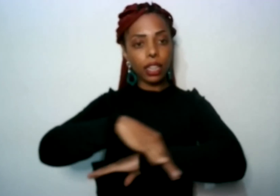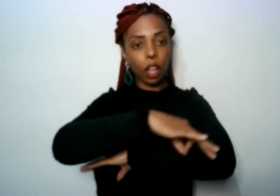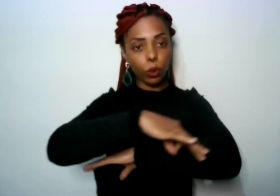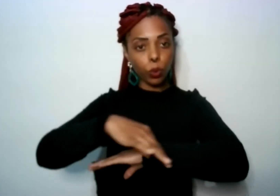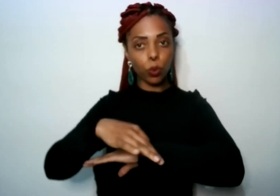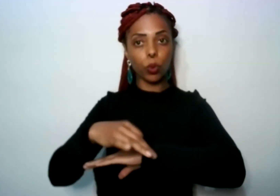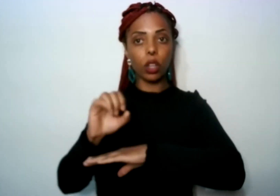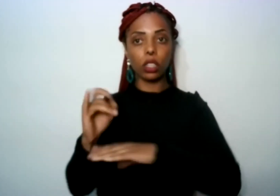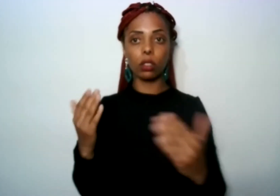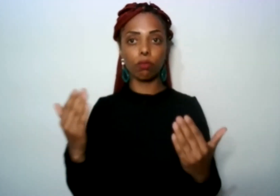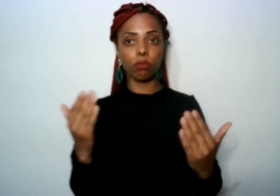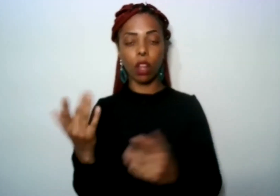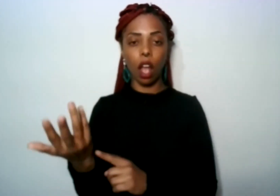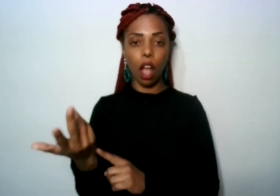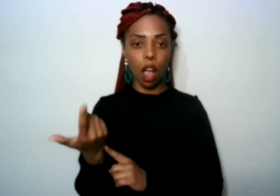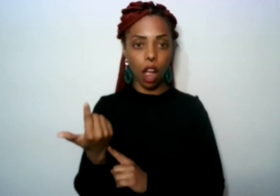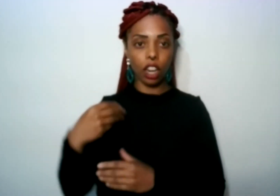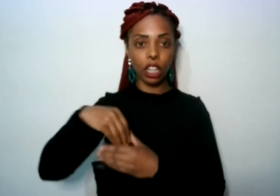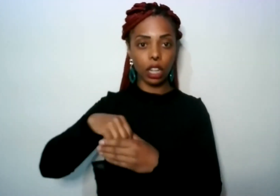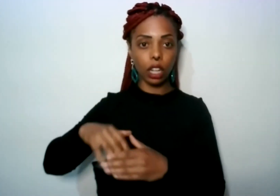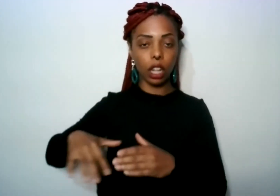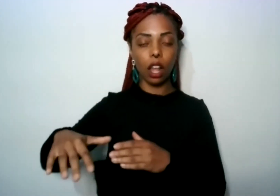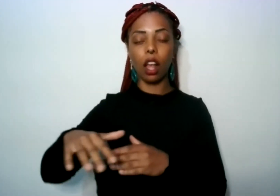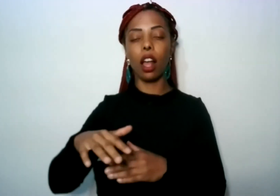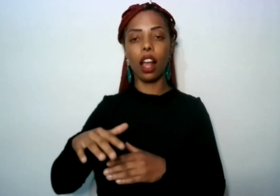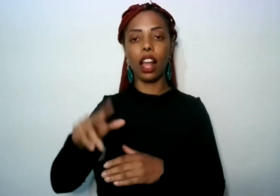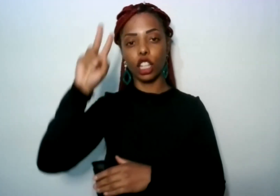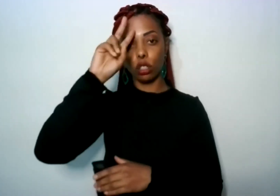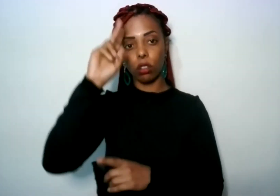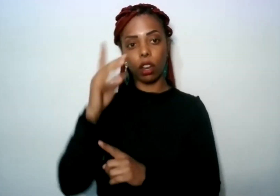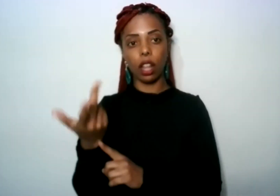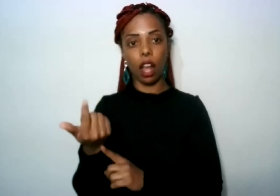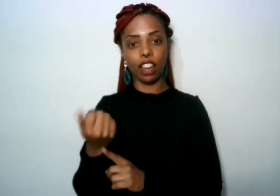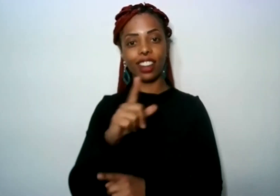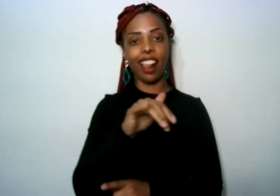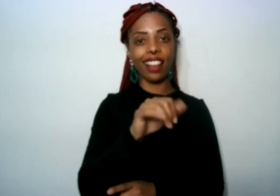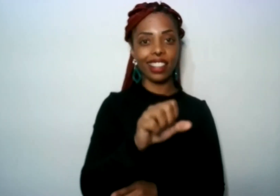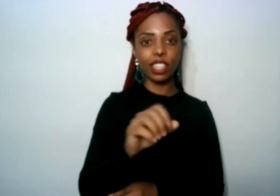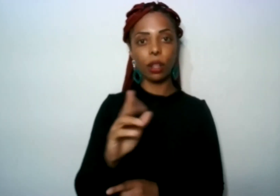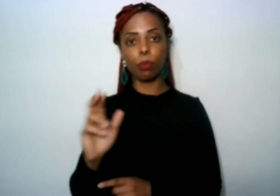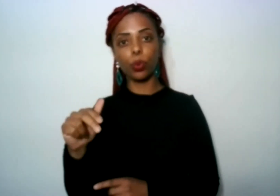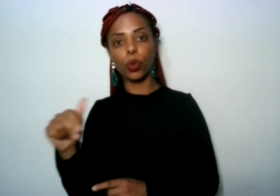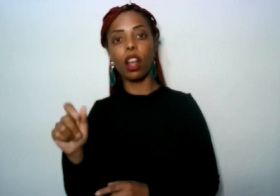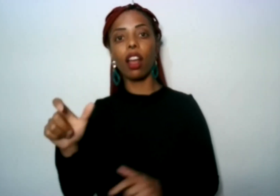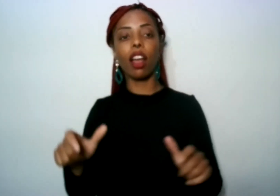artes dentro de um departamento de História da Arte Laís e Bruna quem gostaria de começar?